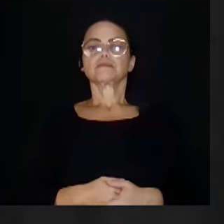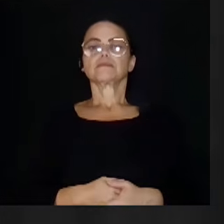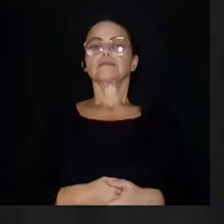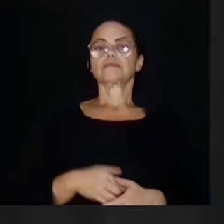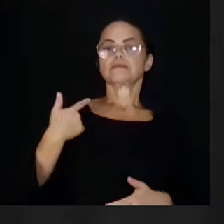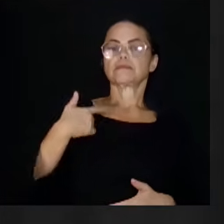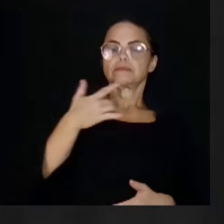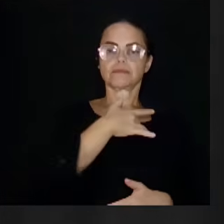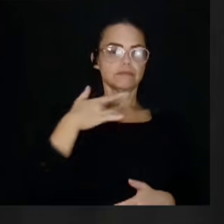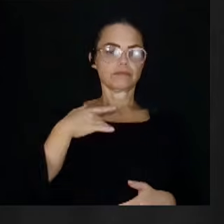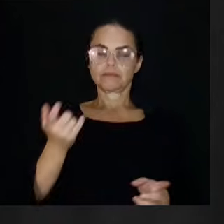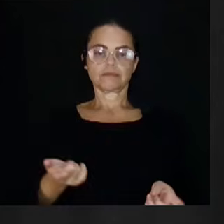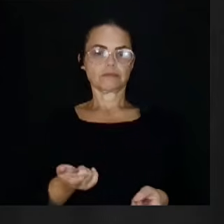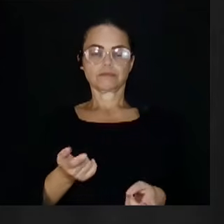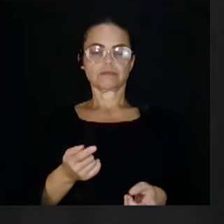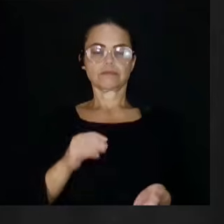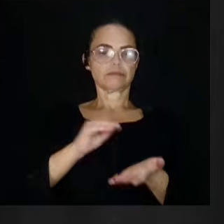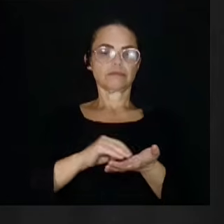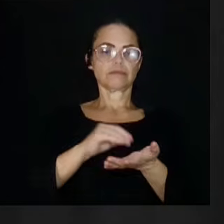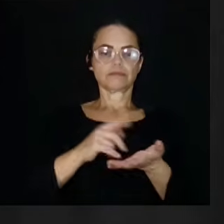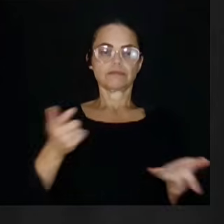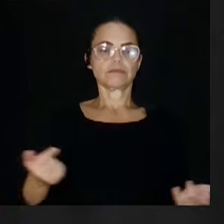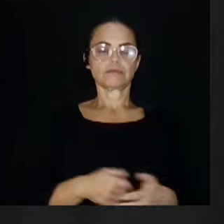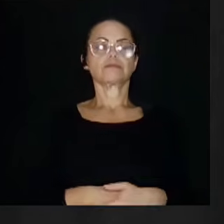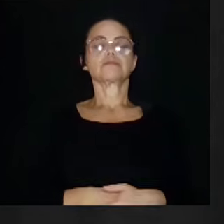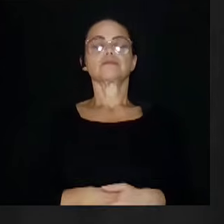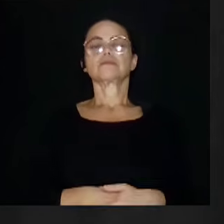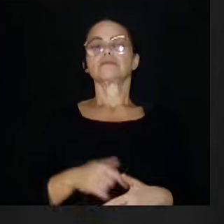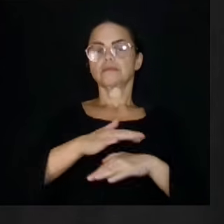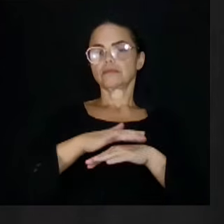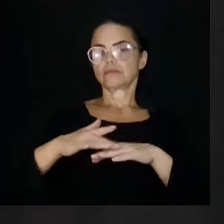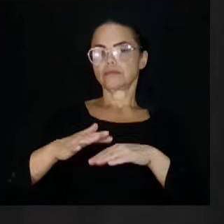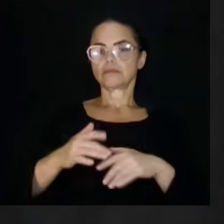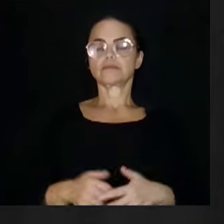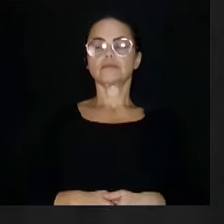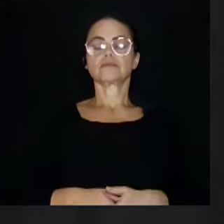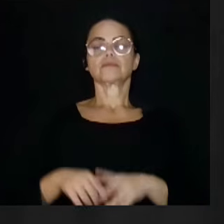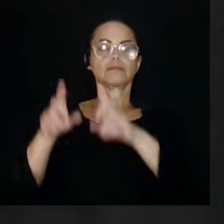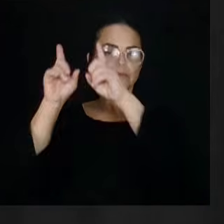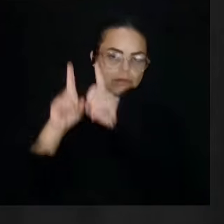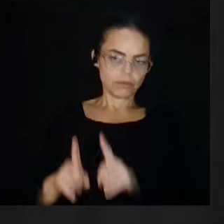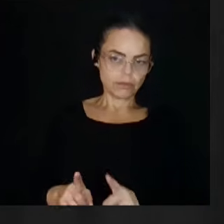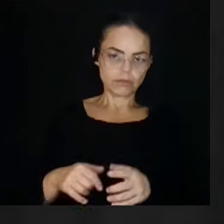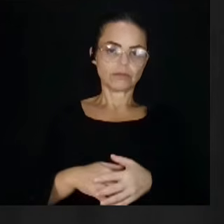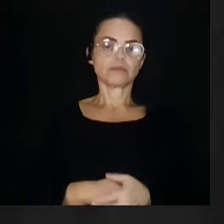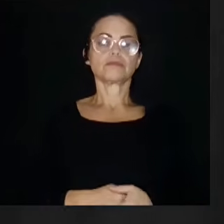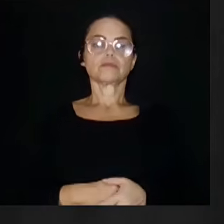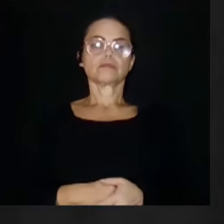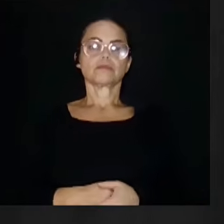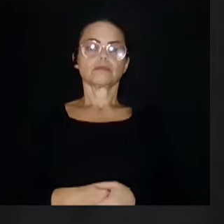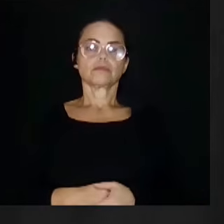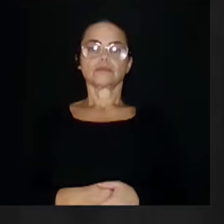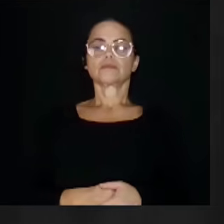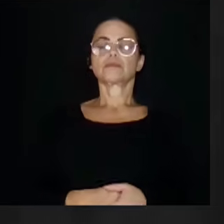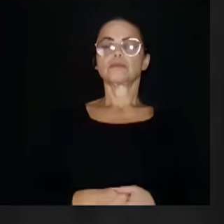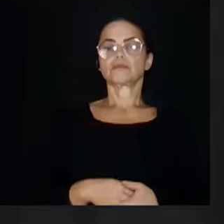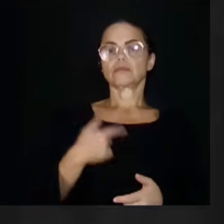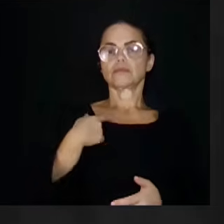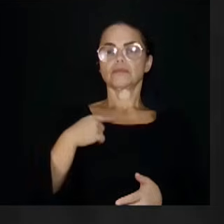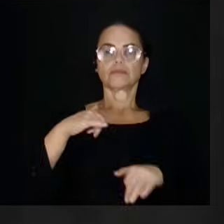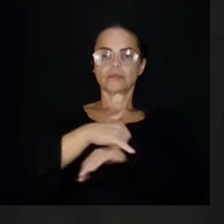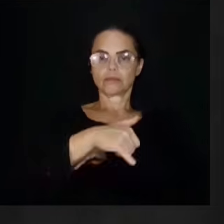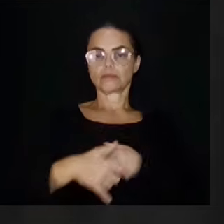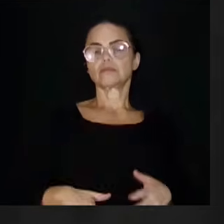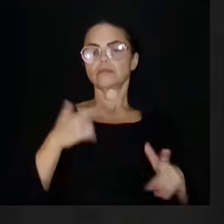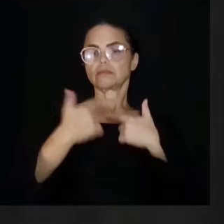ausência de doença. A gente entende saúde também como dignidade. E aí, você ter que faltar do seu serviço para agendar